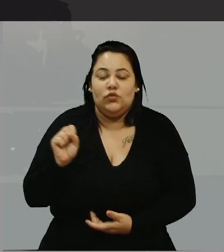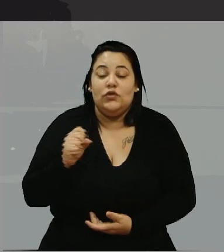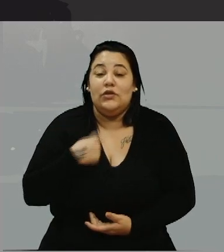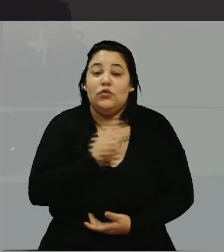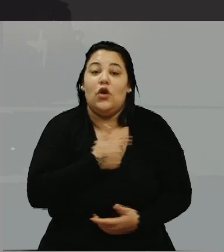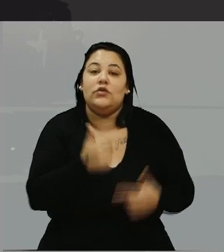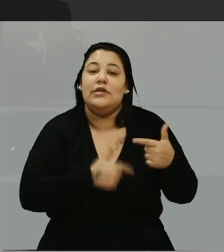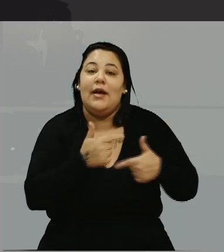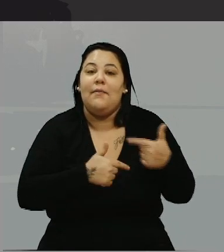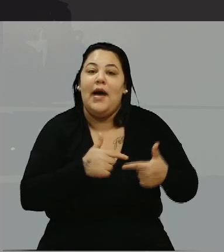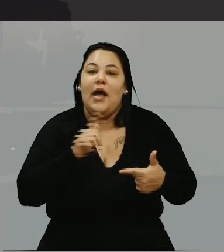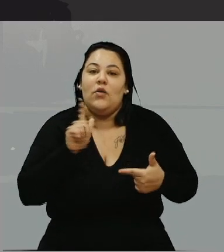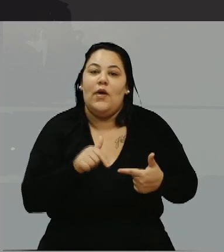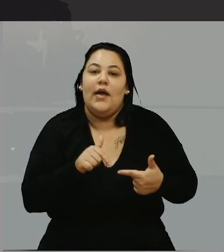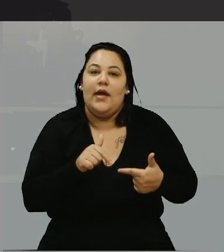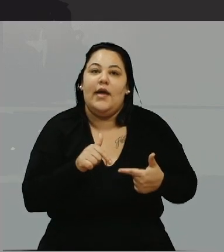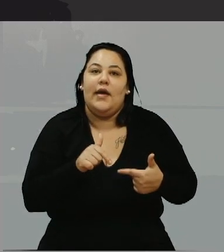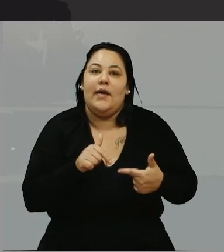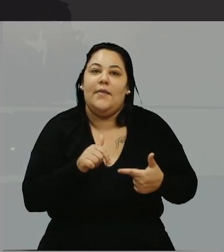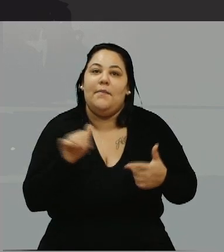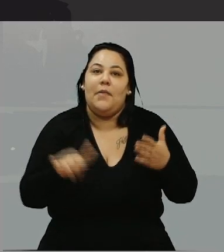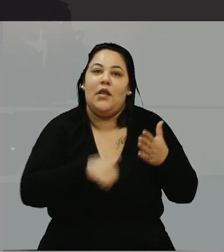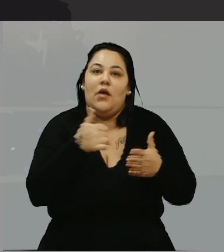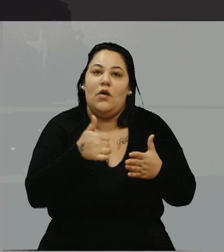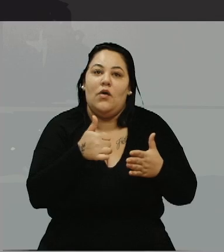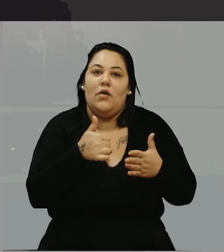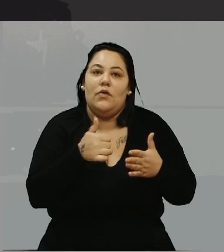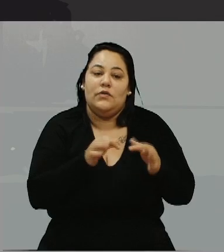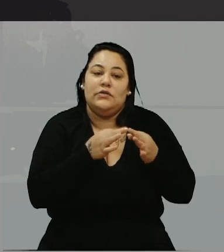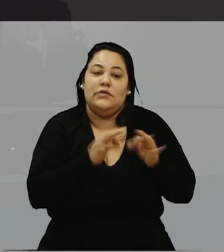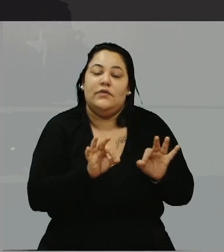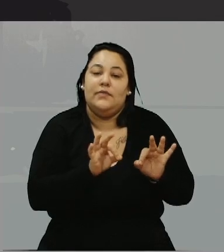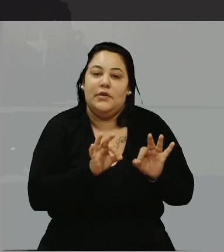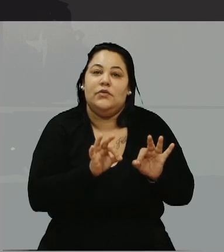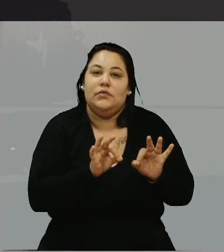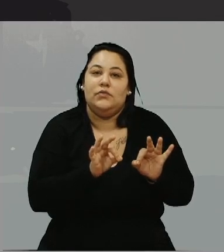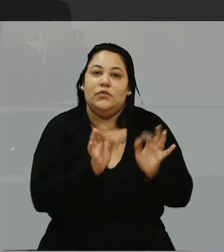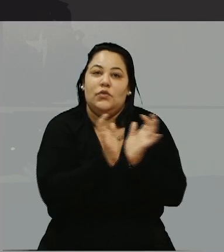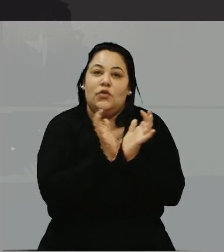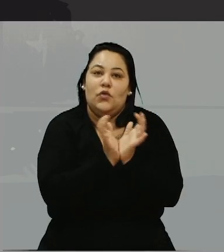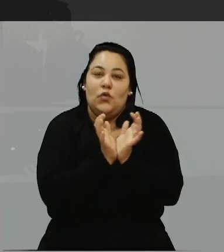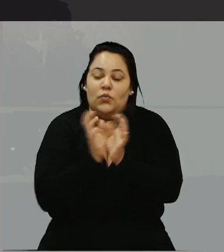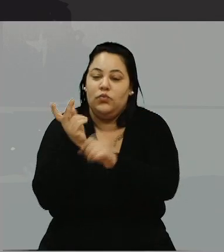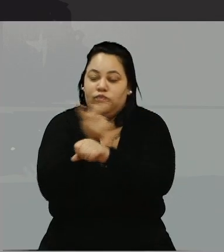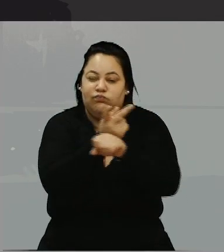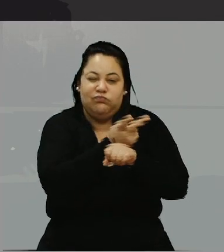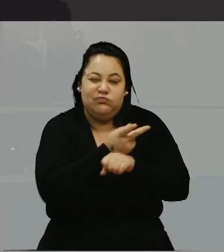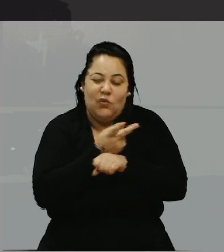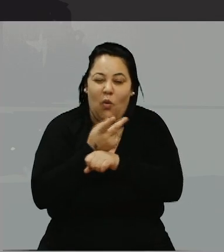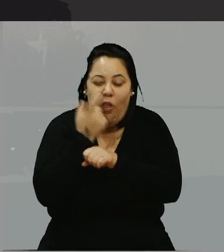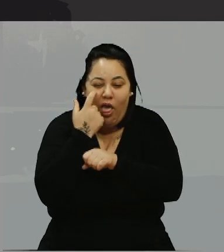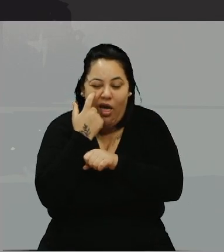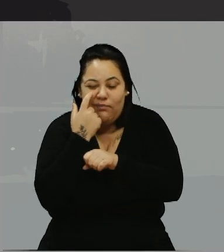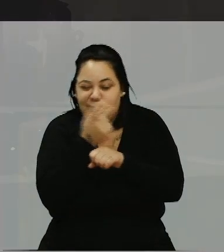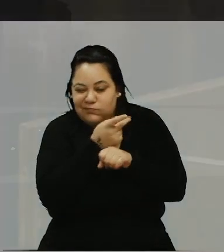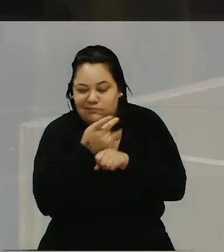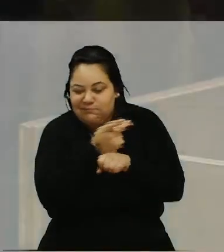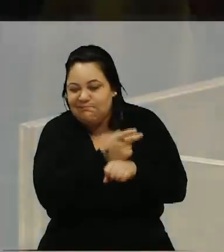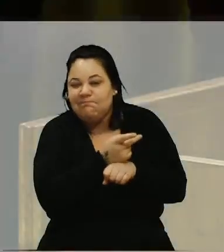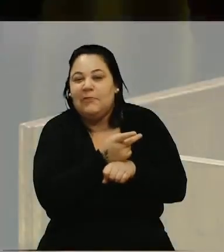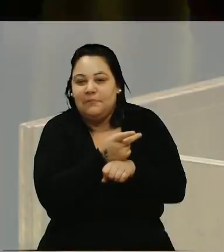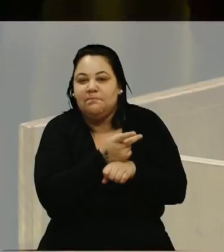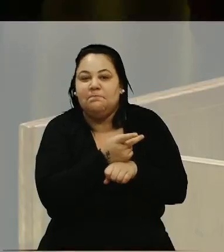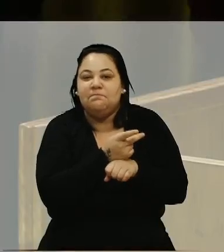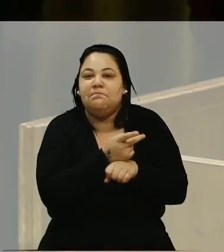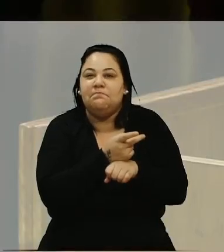então, gurizada, ele consiste: busca e salvamento, que é o primeiro, certo? Mapeamento de áreas de risco, zoneamento de área de risco, gerenciamento